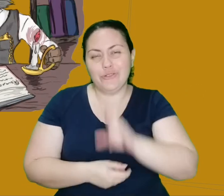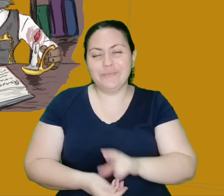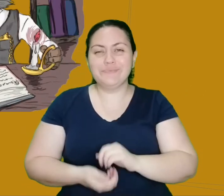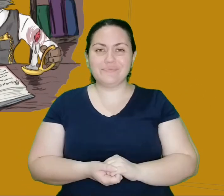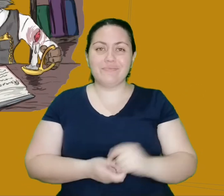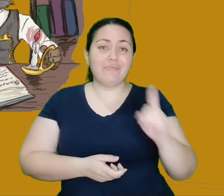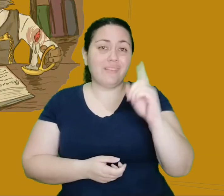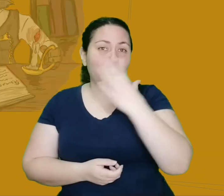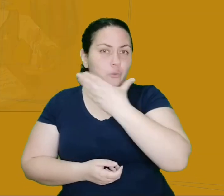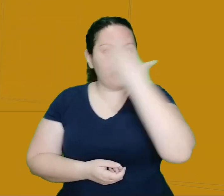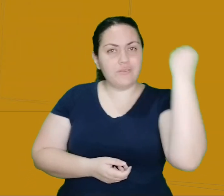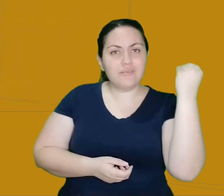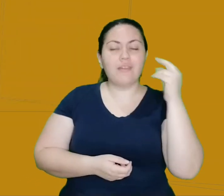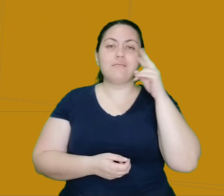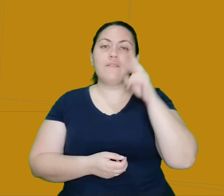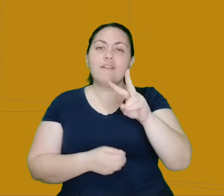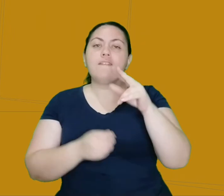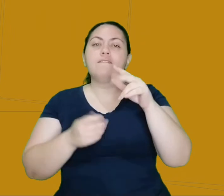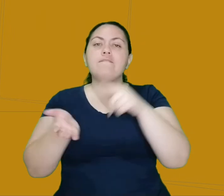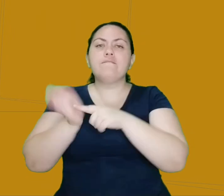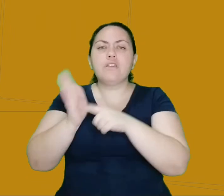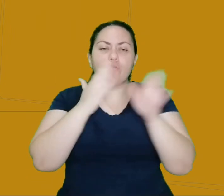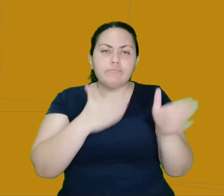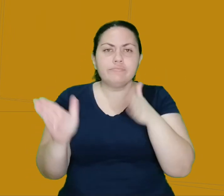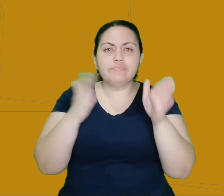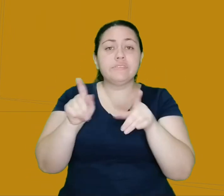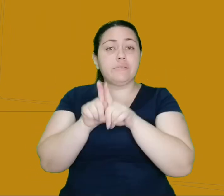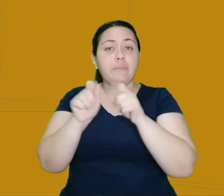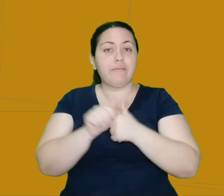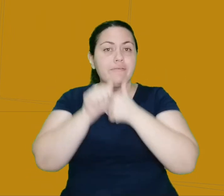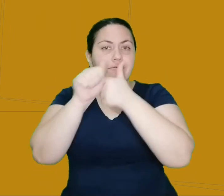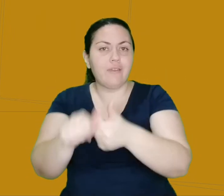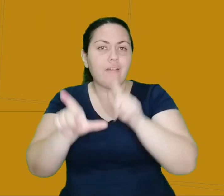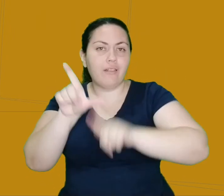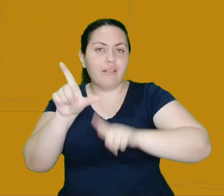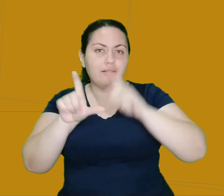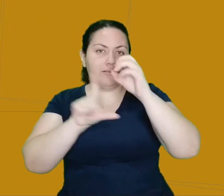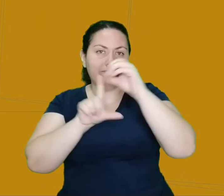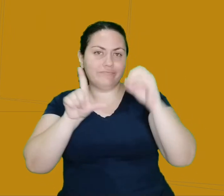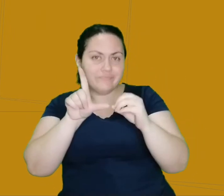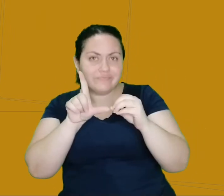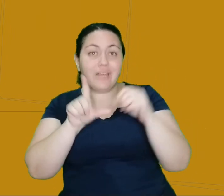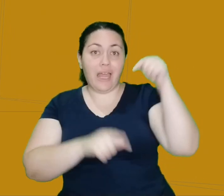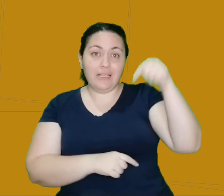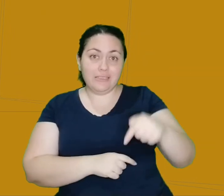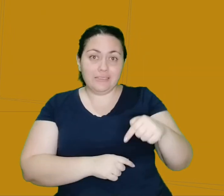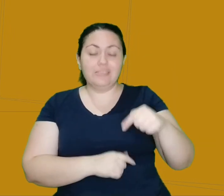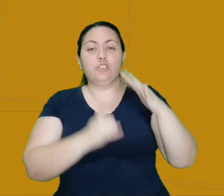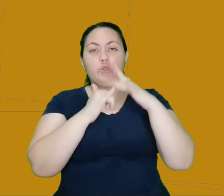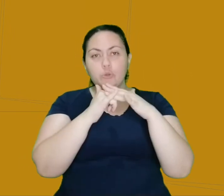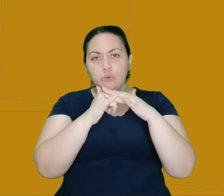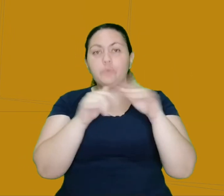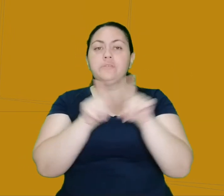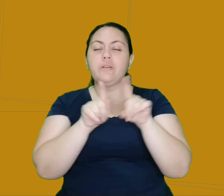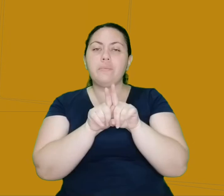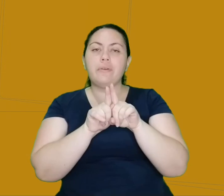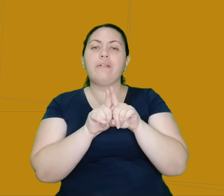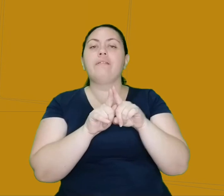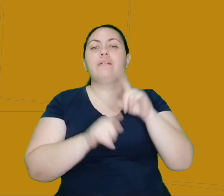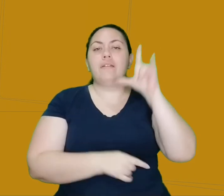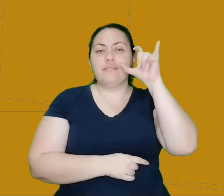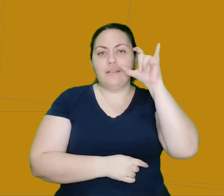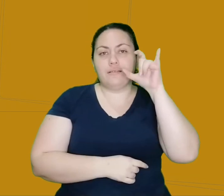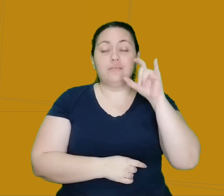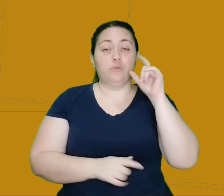Não esqueça de conferir os outros vídeos da série e de seguir o Letras na Rede aqui no YouTube e também no